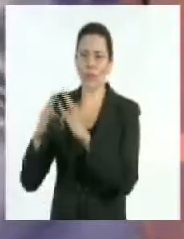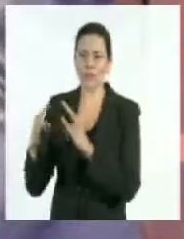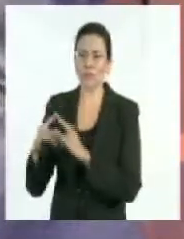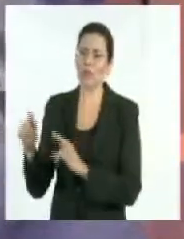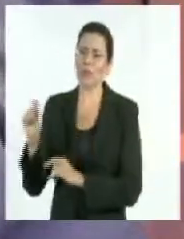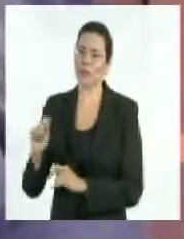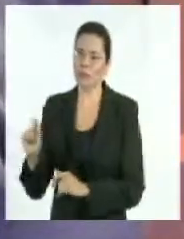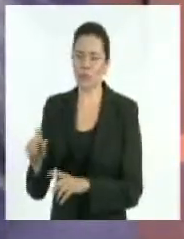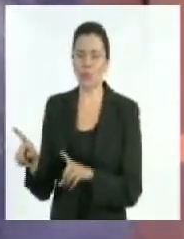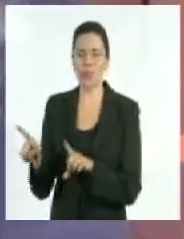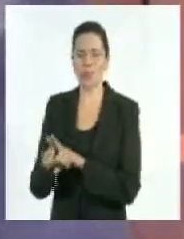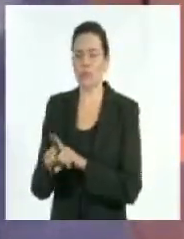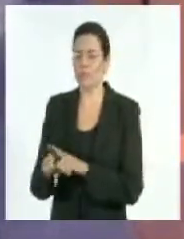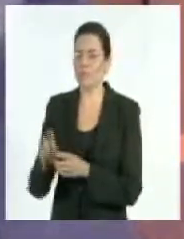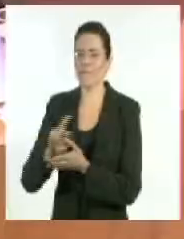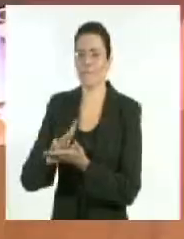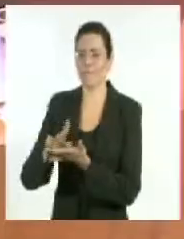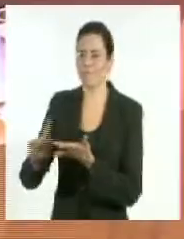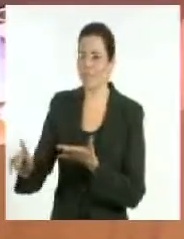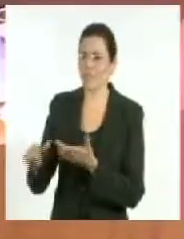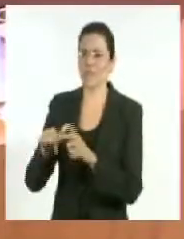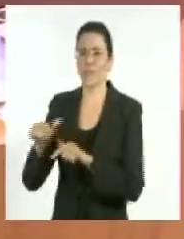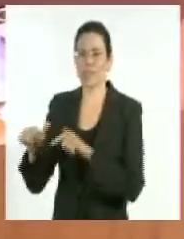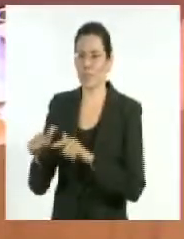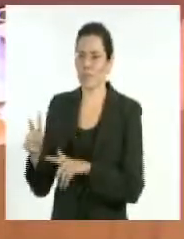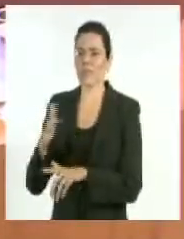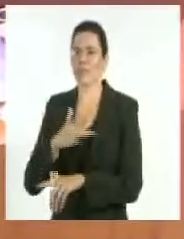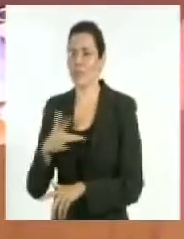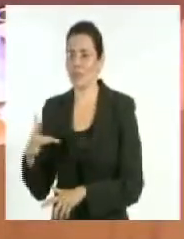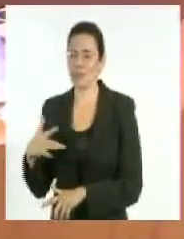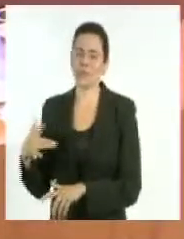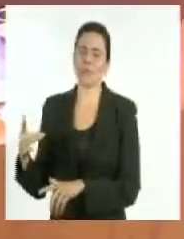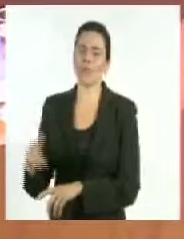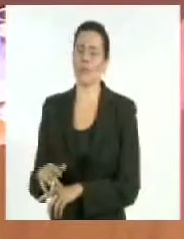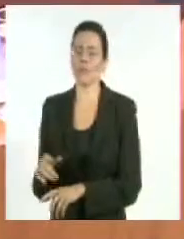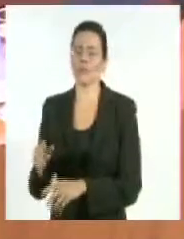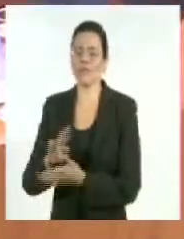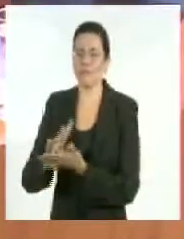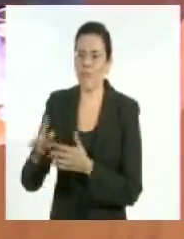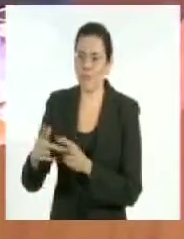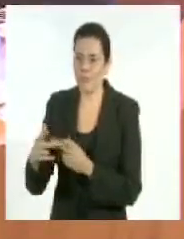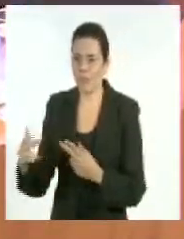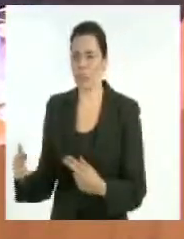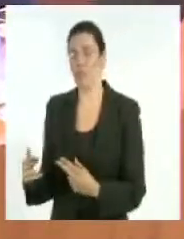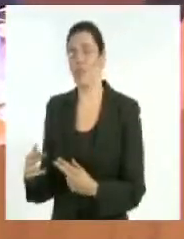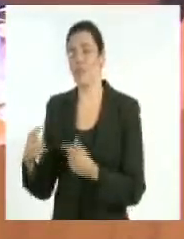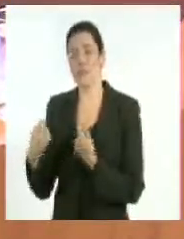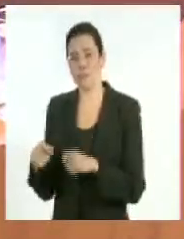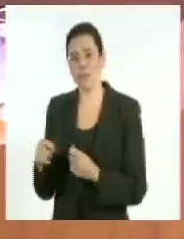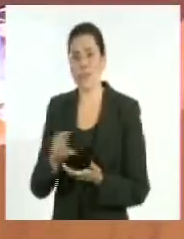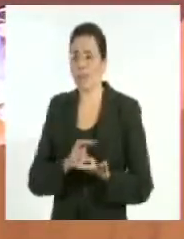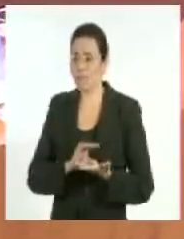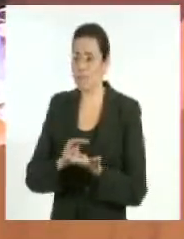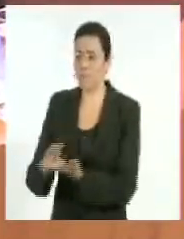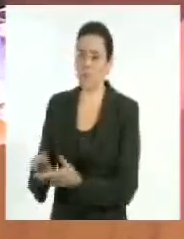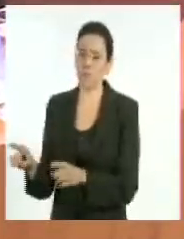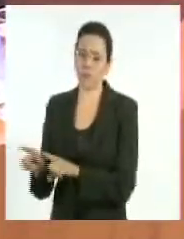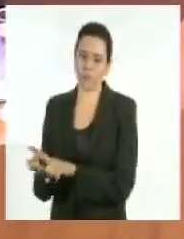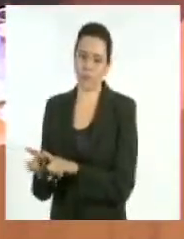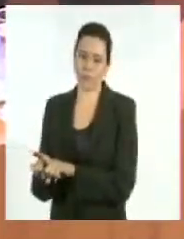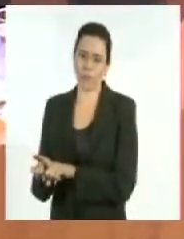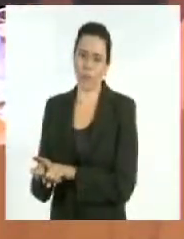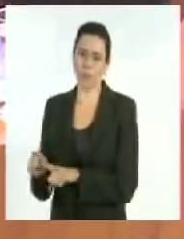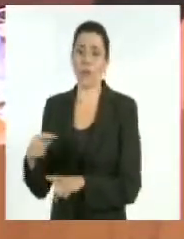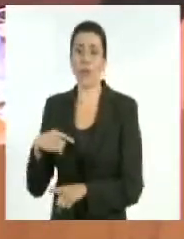repassados para o seu estado. Eu cito o caso do ICMS. O ICMS, como o próprio nome diz, é um imposto sobre